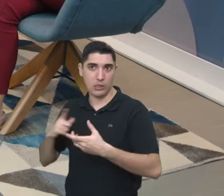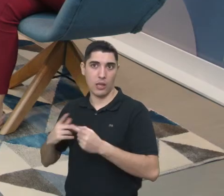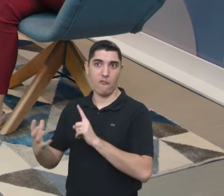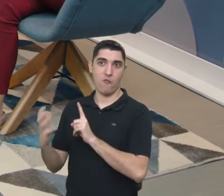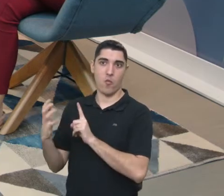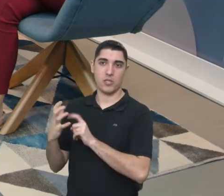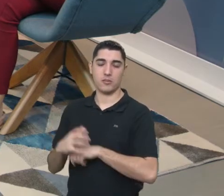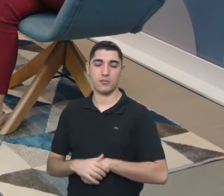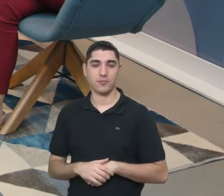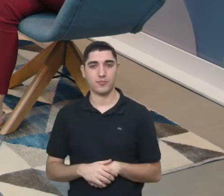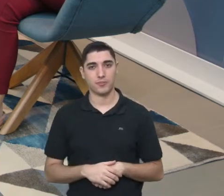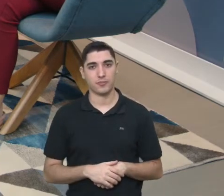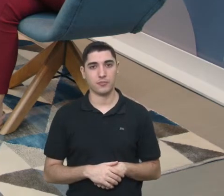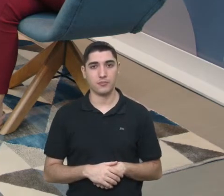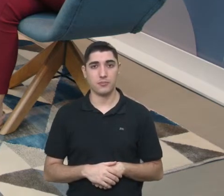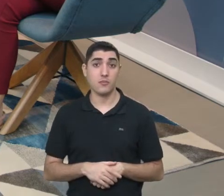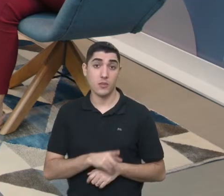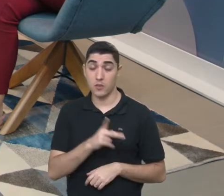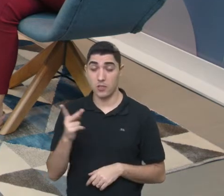Vocês falaram